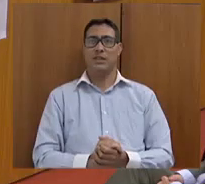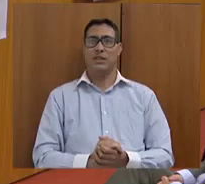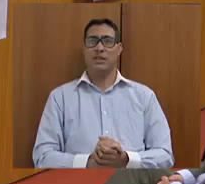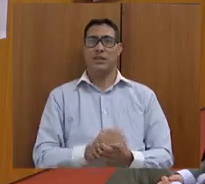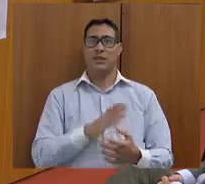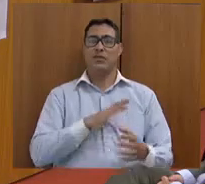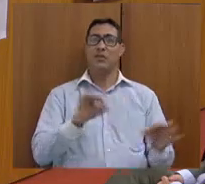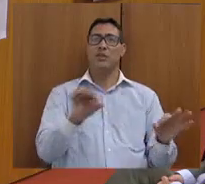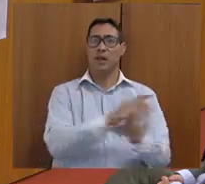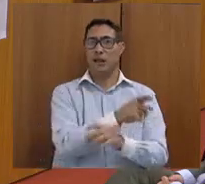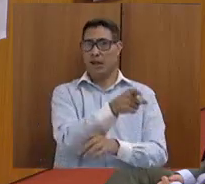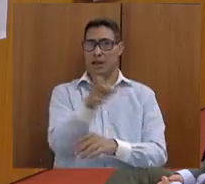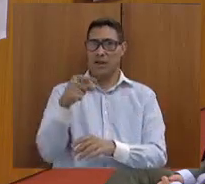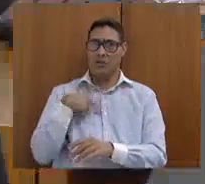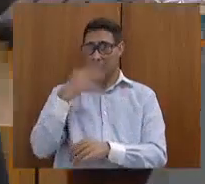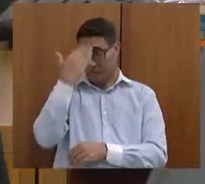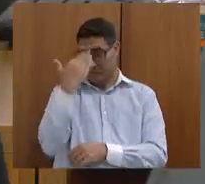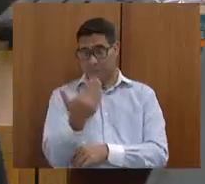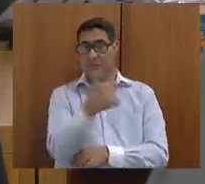Obrigada